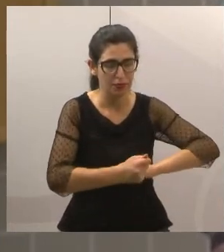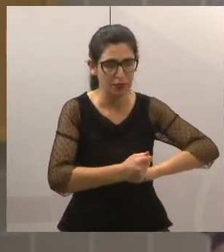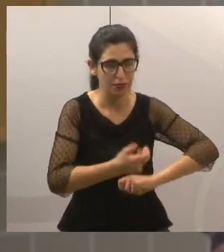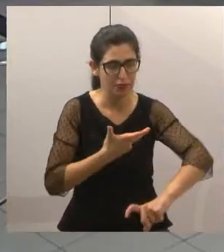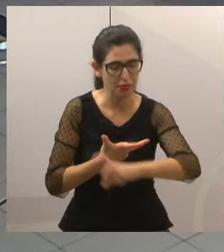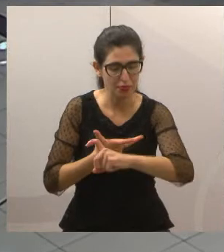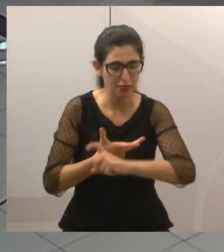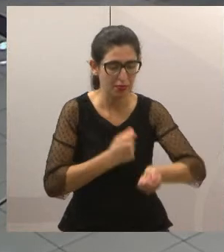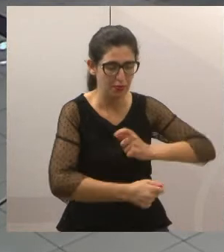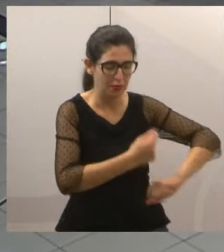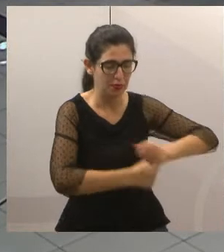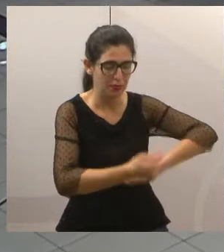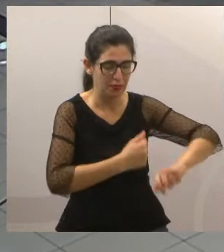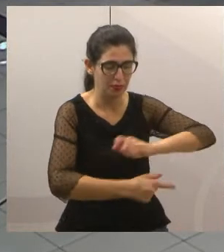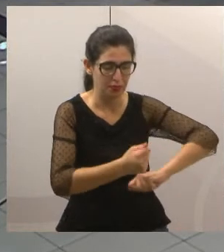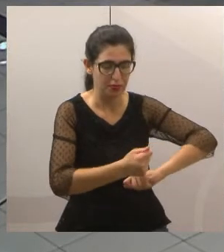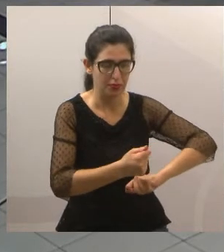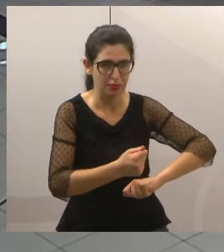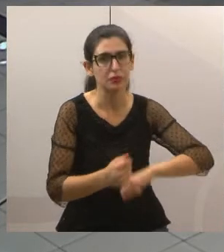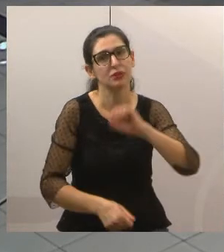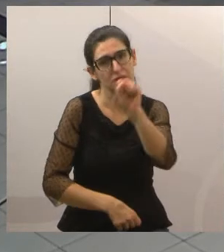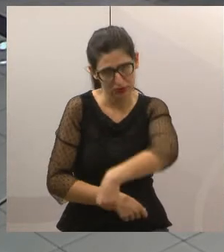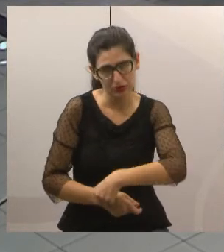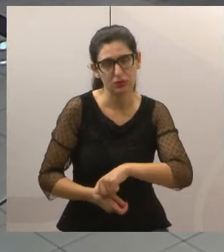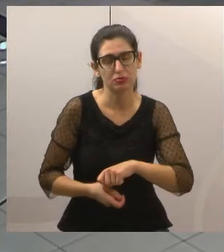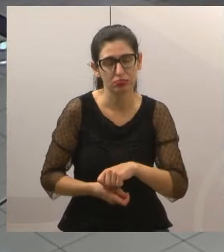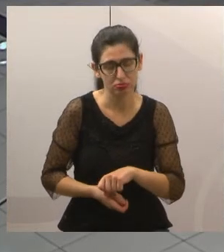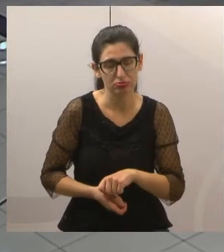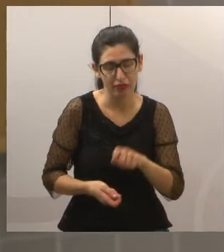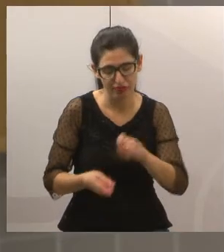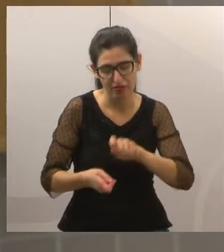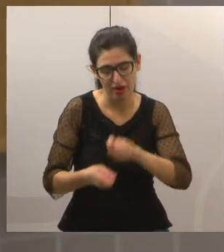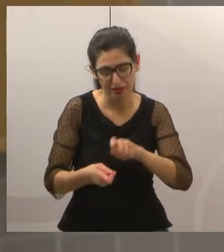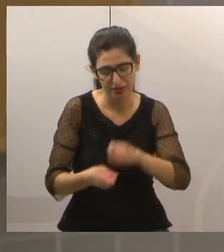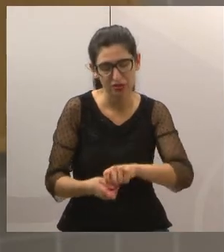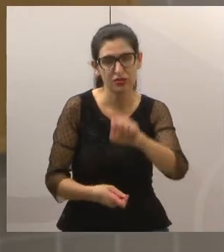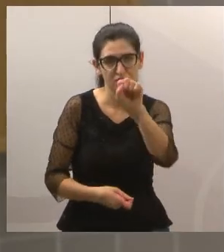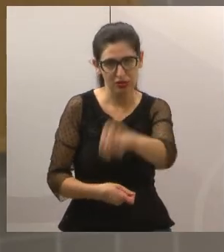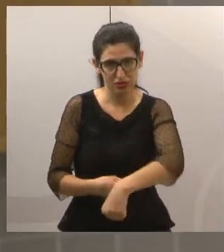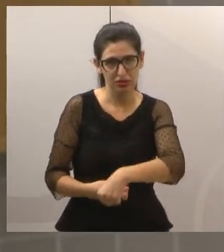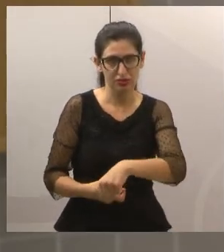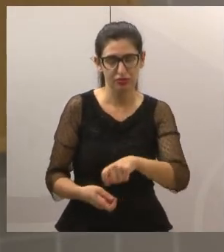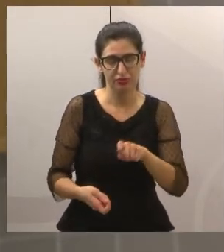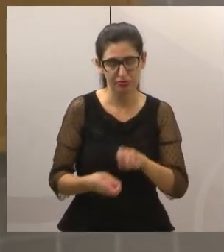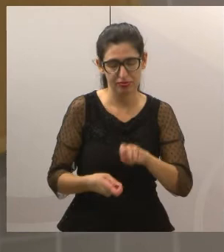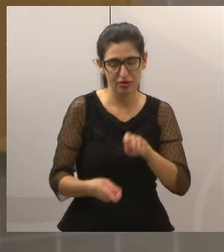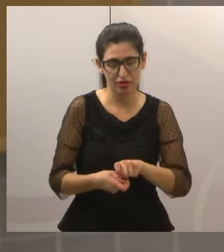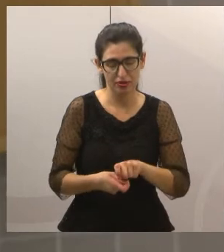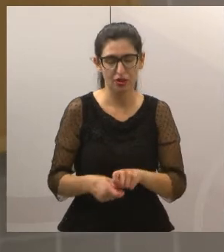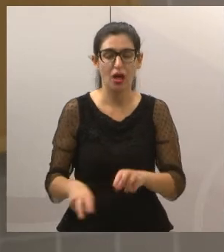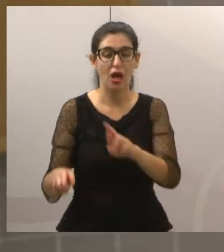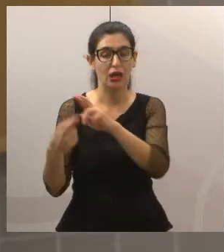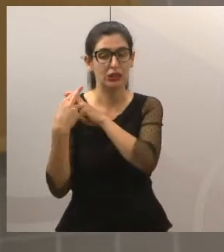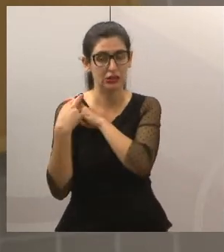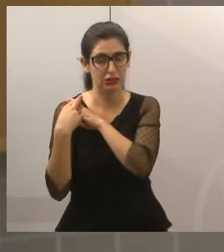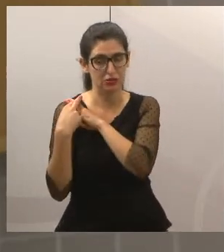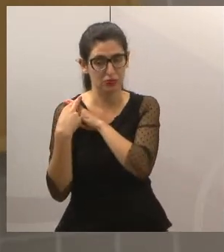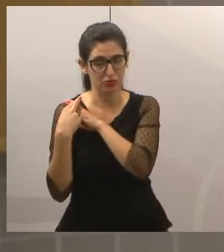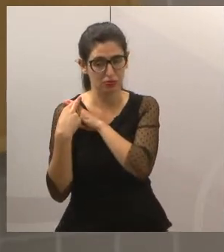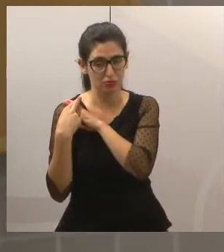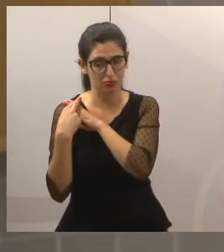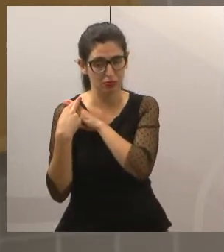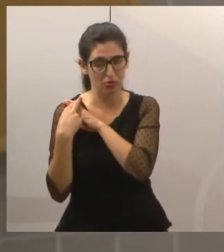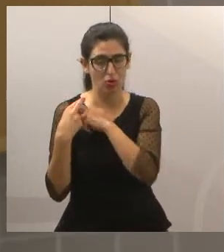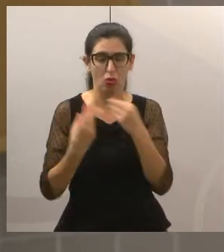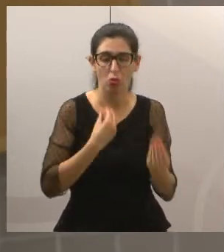projeto de lei que está em discussão, e, na sequência, o Poder Executivo, ele que se responsabiliza pela execução